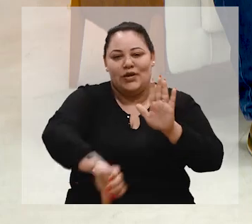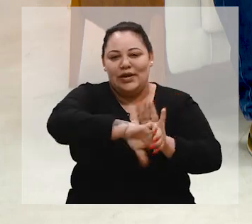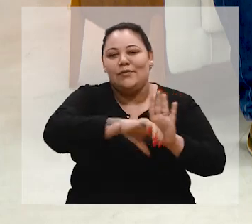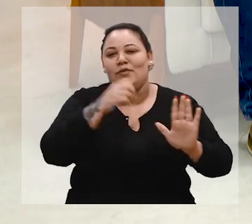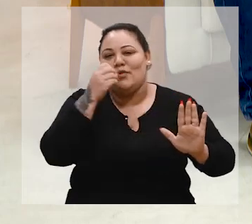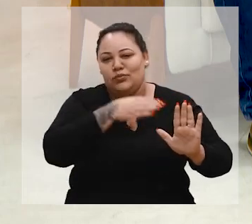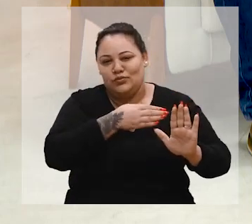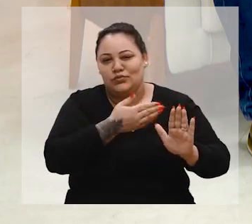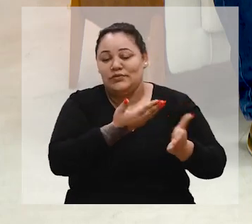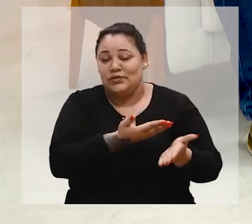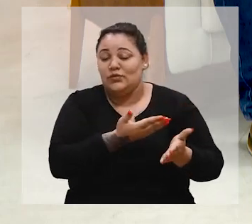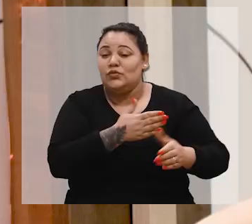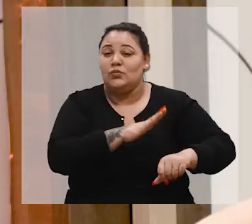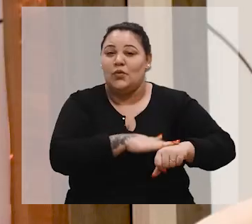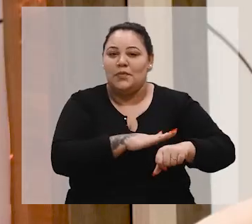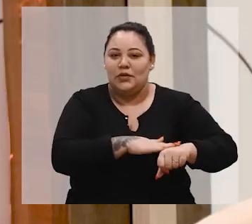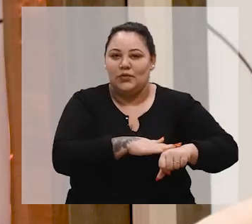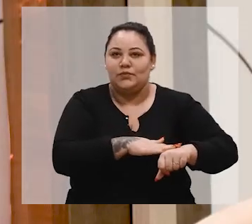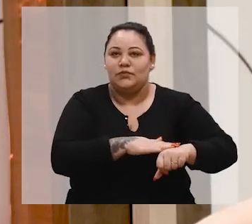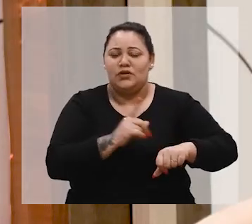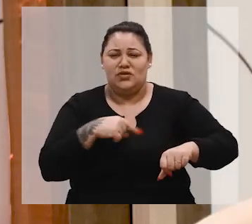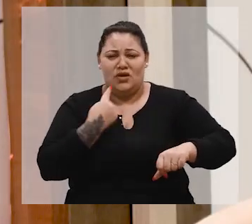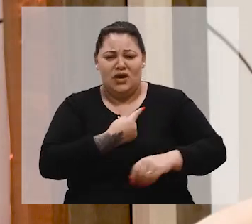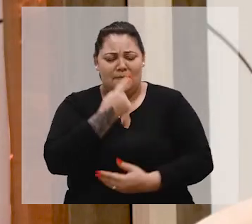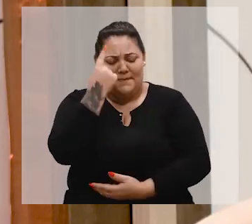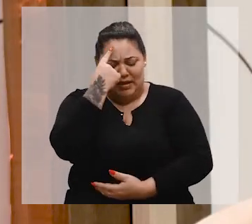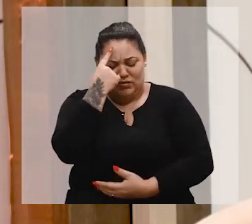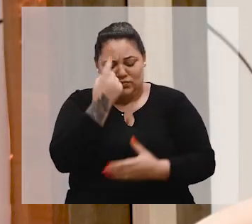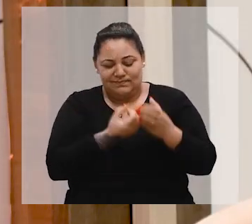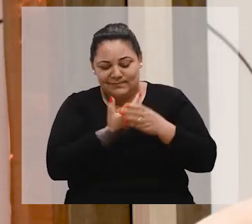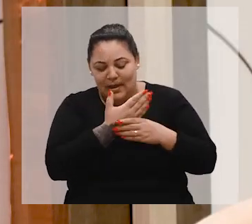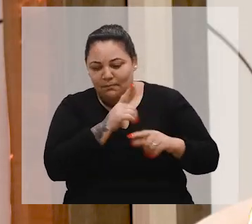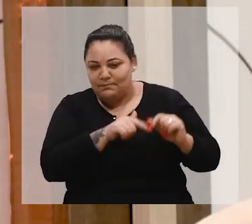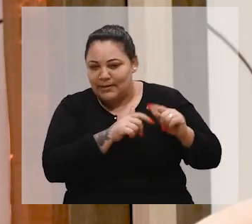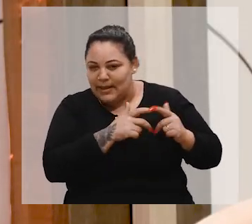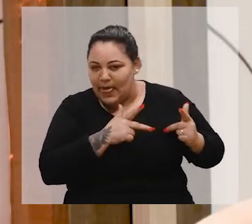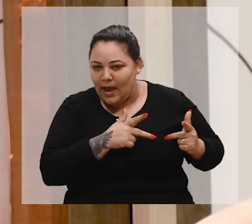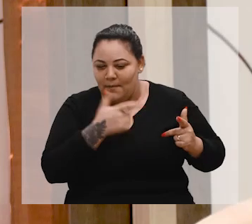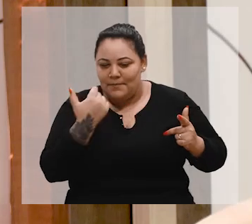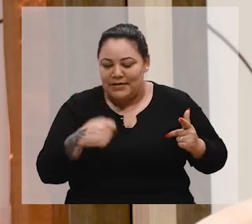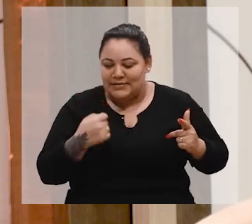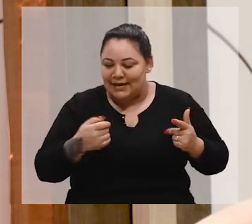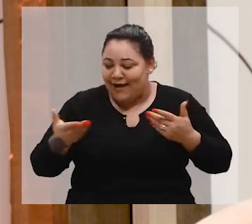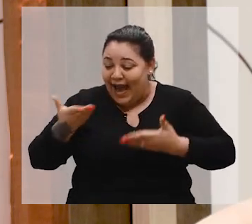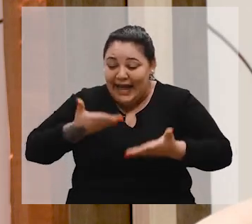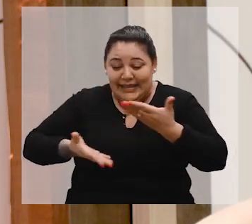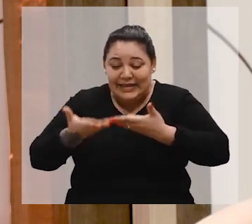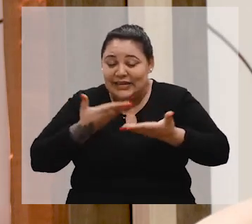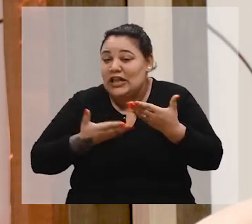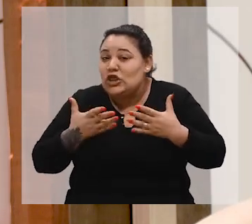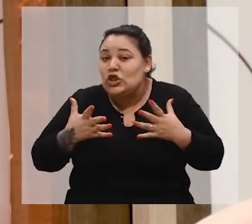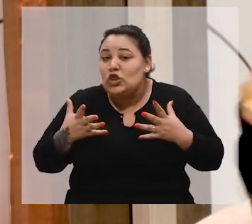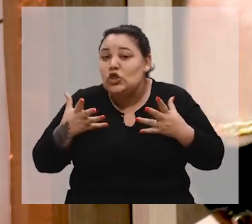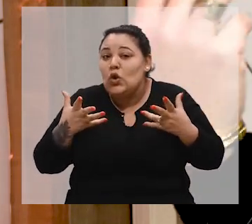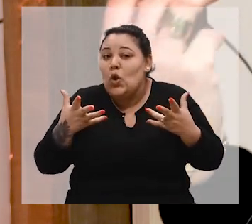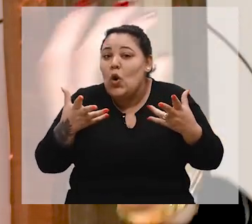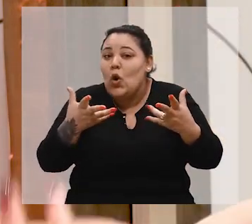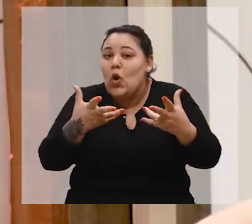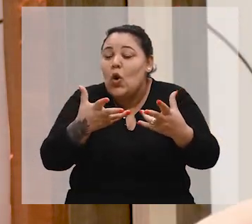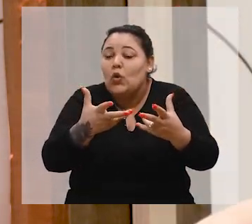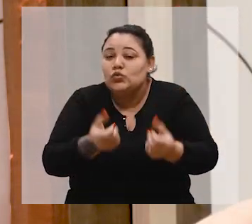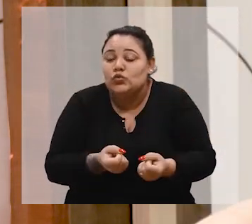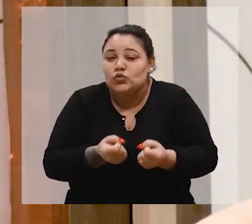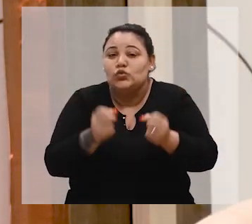cometer esse crime do abuso. Então, quando a gente pensou nesse material, precisava abarcar todas essas questões, tanto